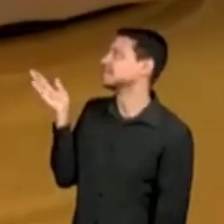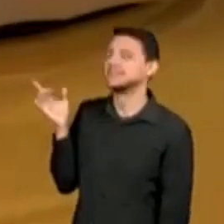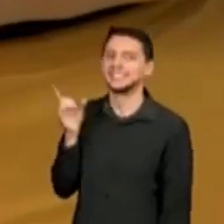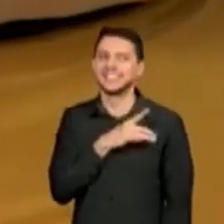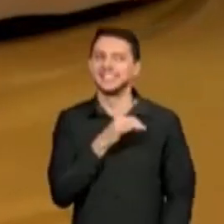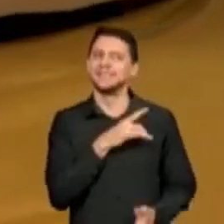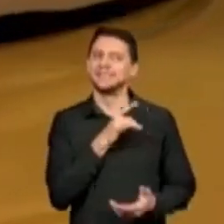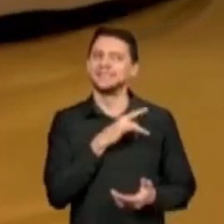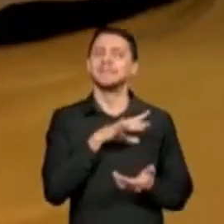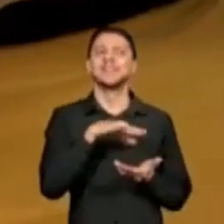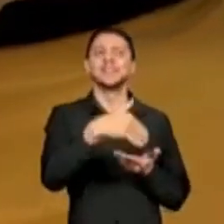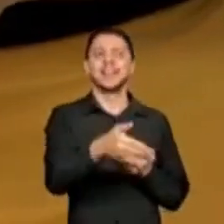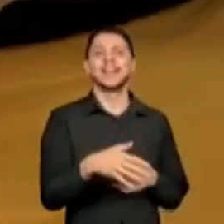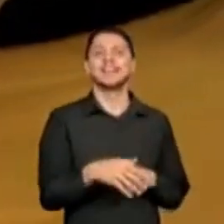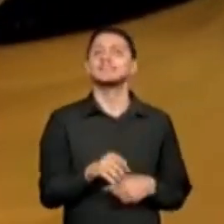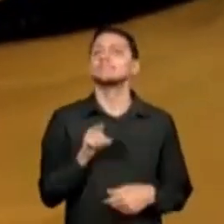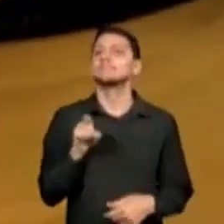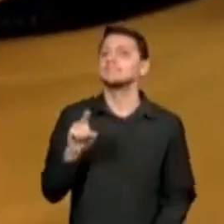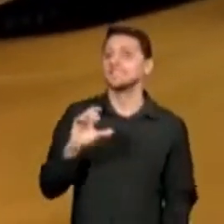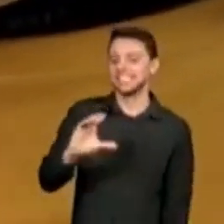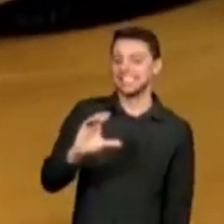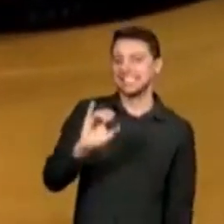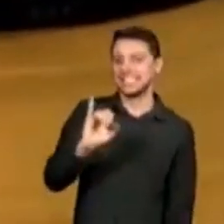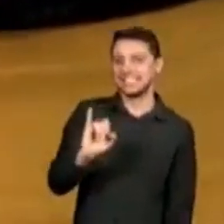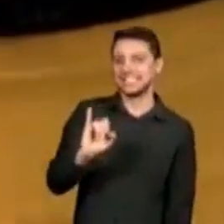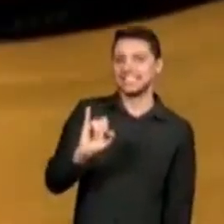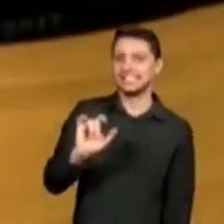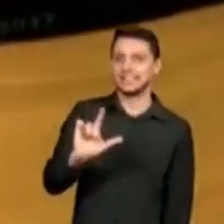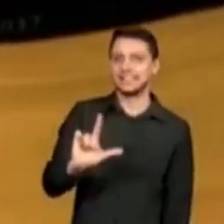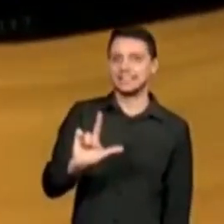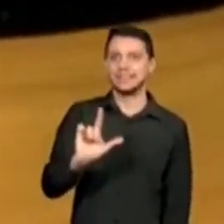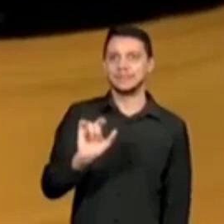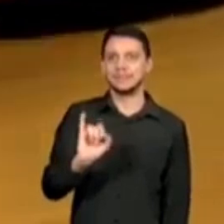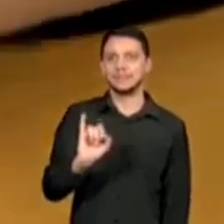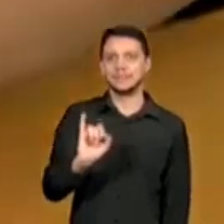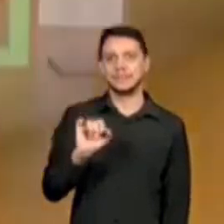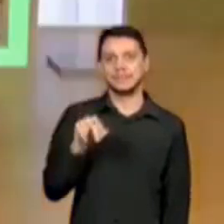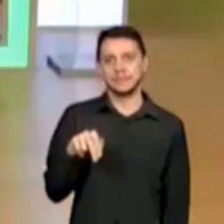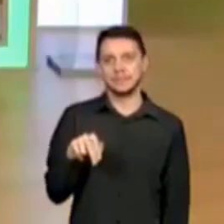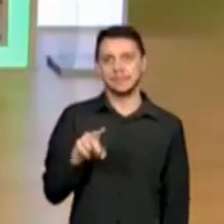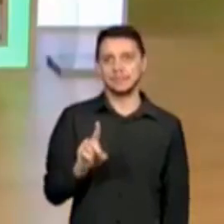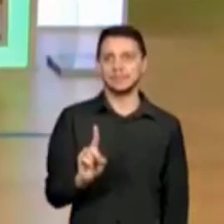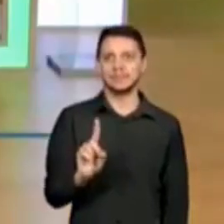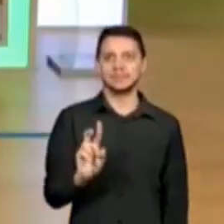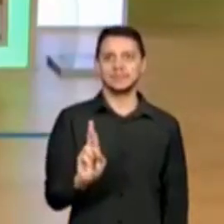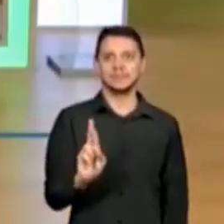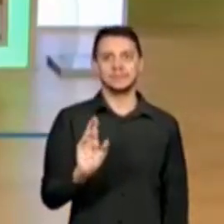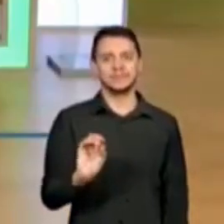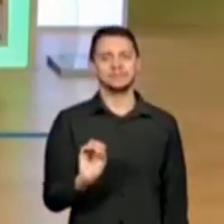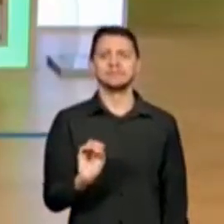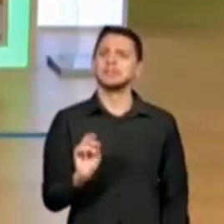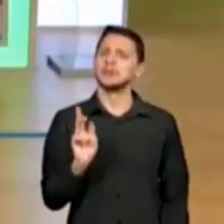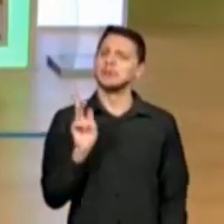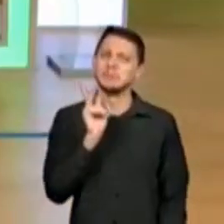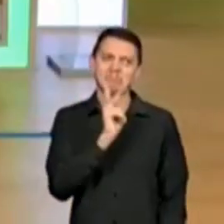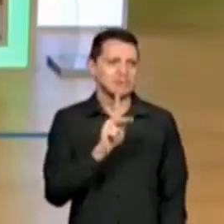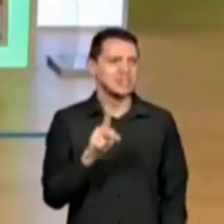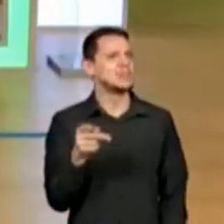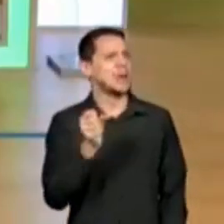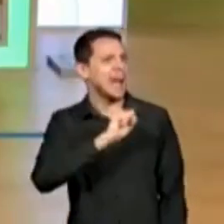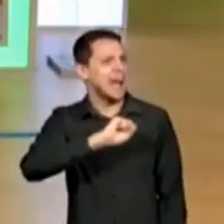ó. É um cilindro. Ah, arrasou, Pro, tá vendo? Então, essas aqui, ó, vou até deixar aqui